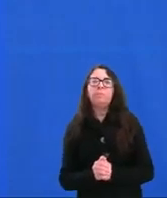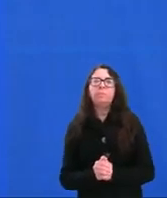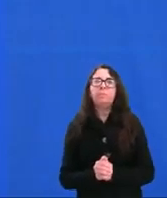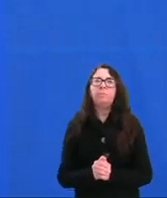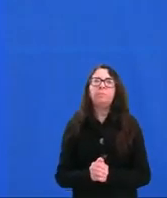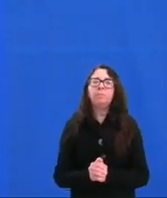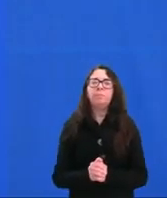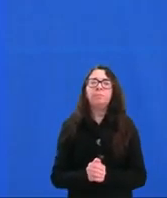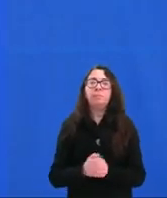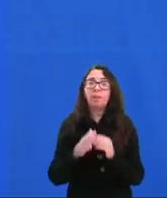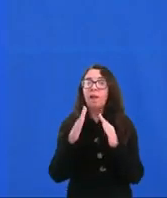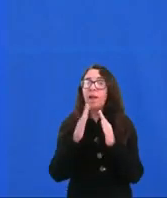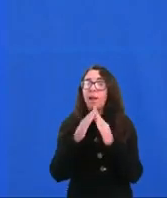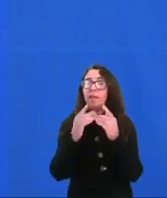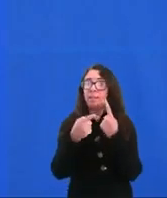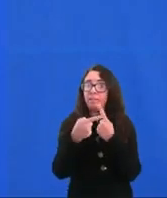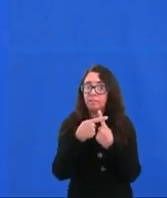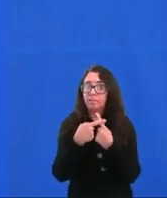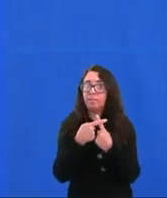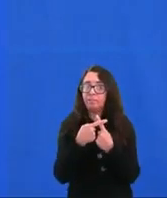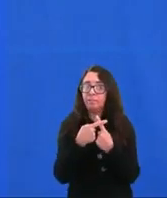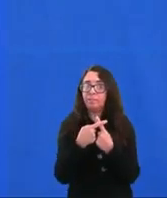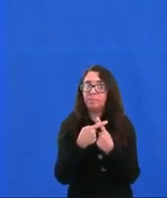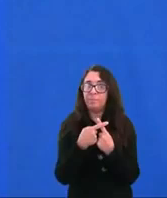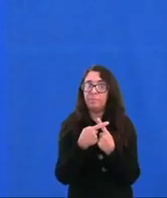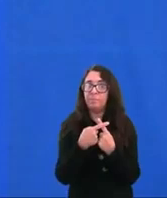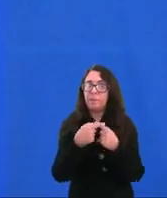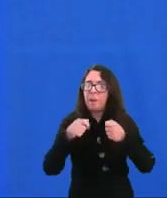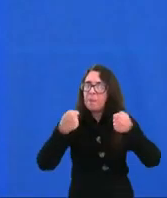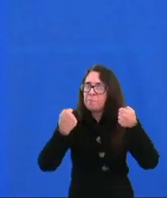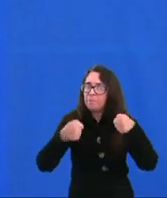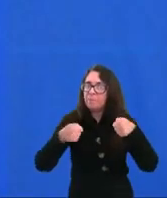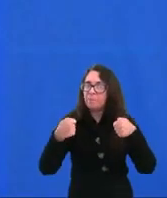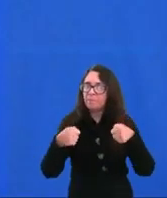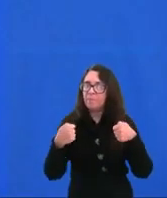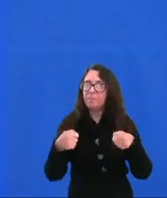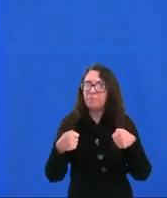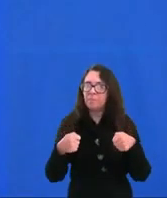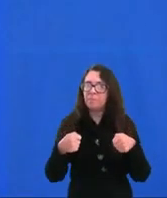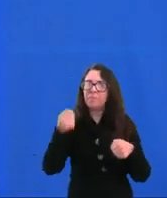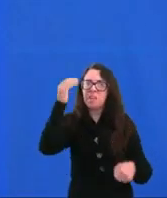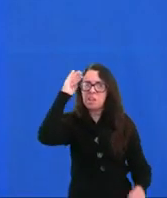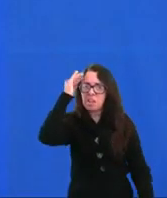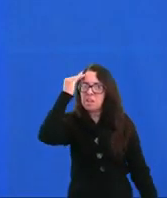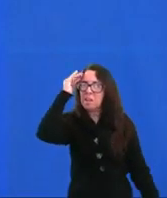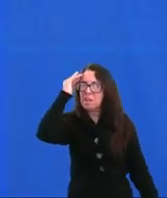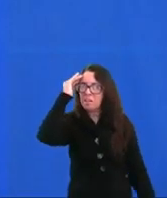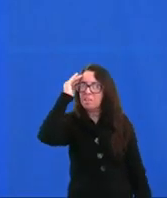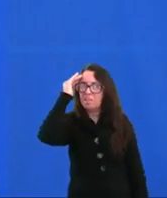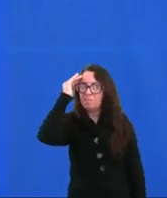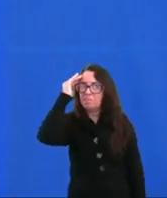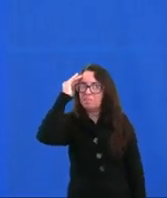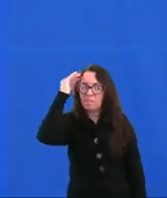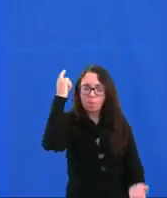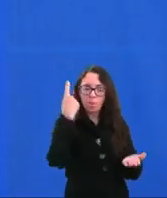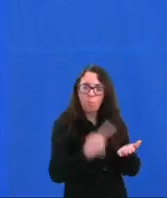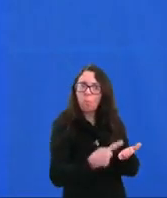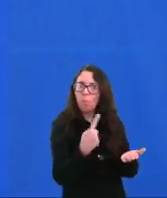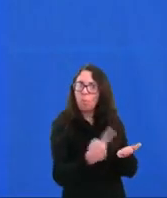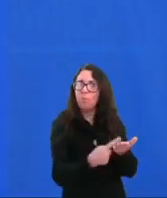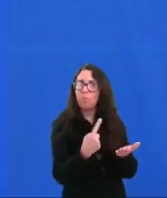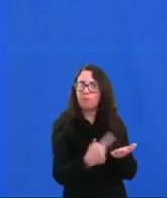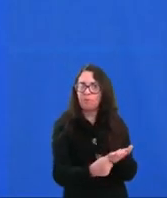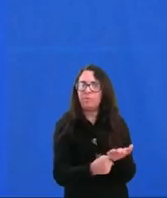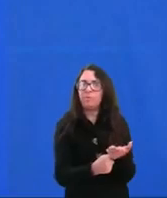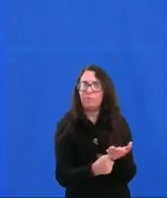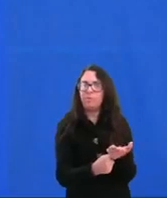juntamente com Cristo, a missão de executar os propósitos redentores do Pai. Vamos lá em Mateus de novo,